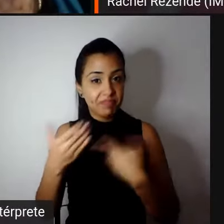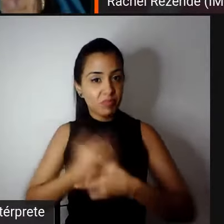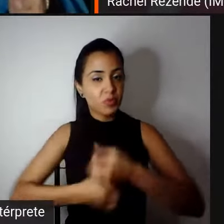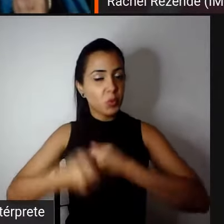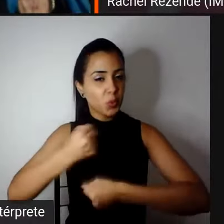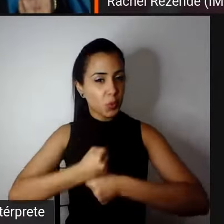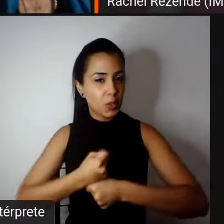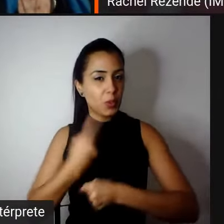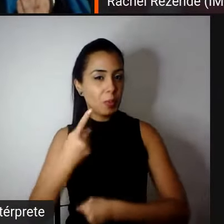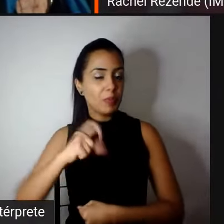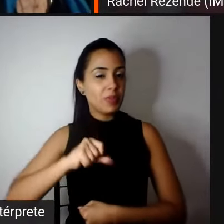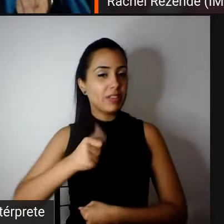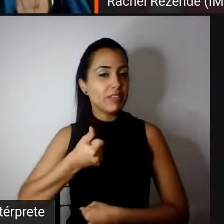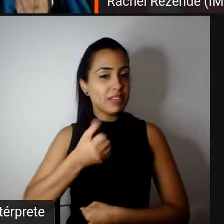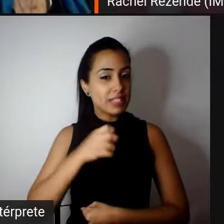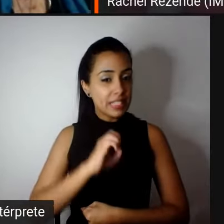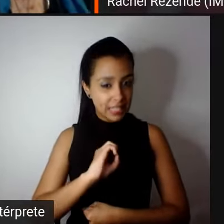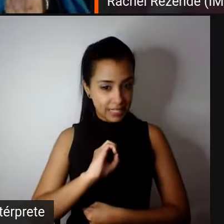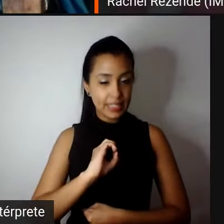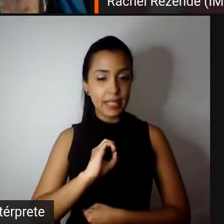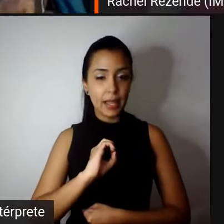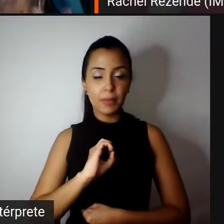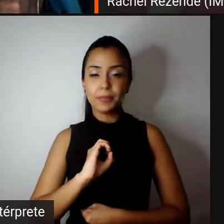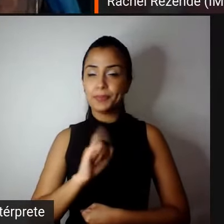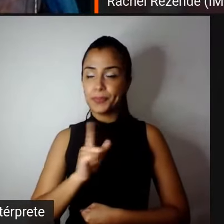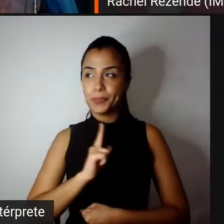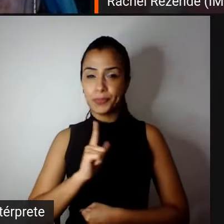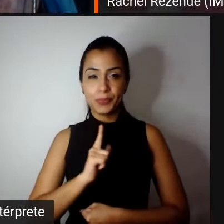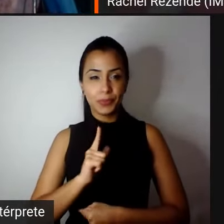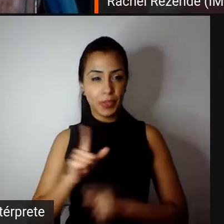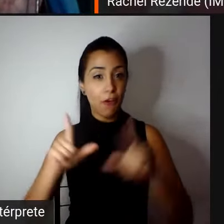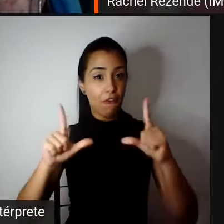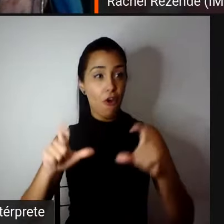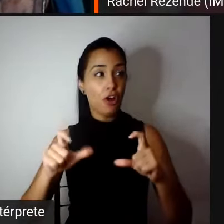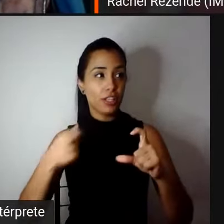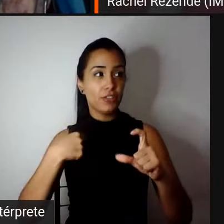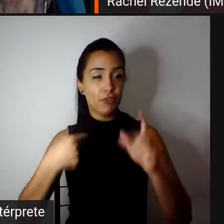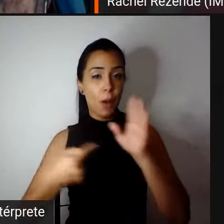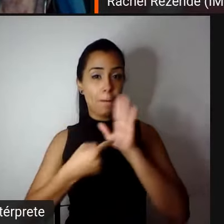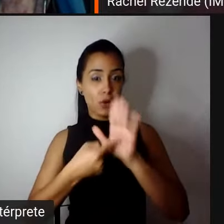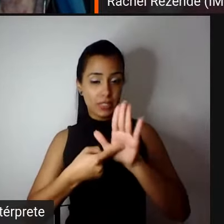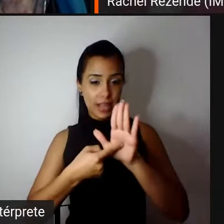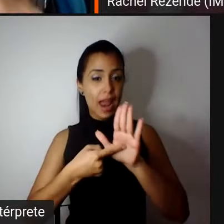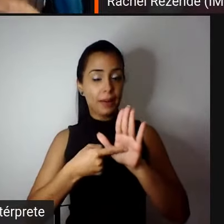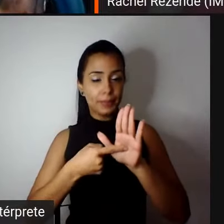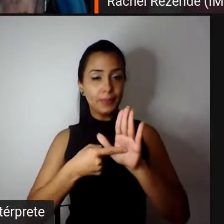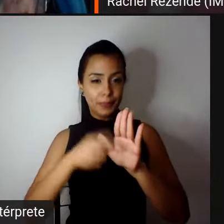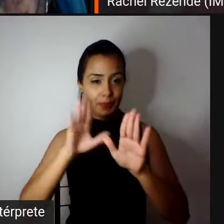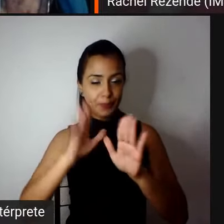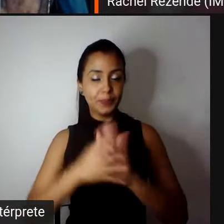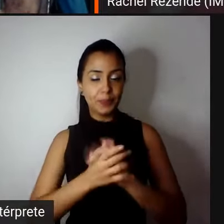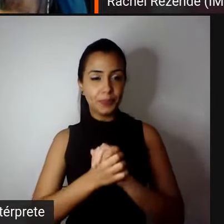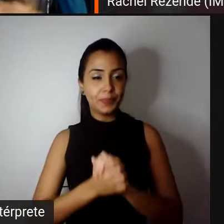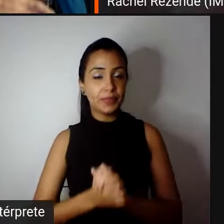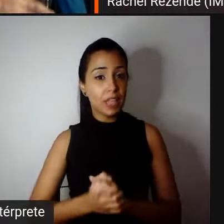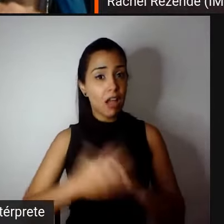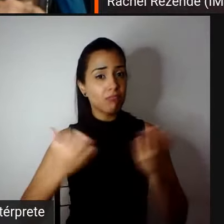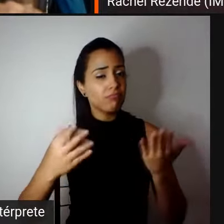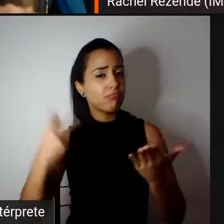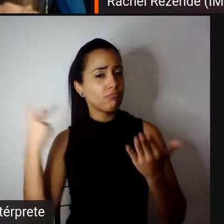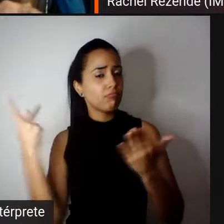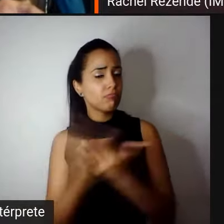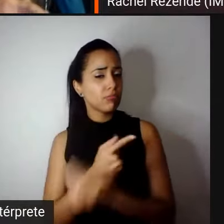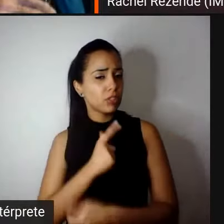várias fotos, enfim, não tenho aqui para mostrar a foto, e um belo dia, peguei